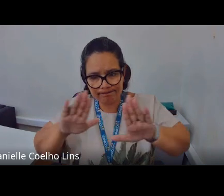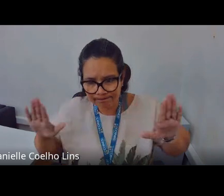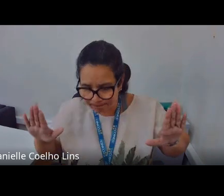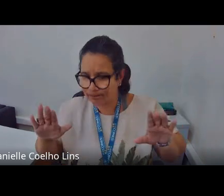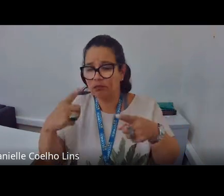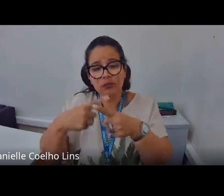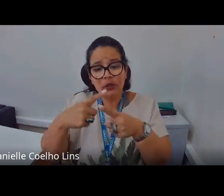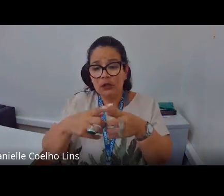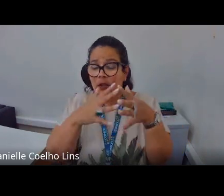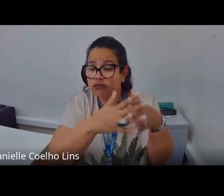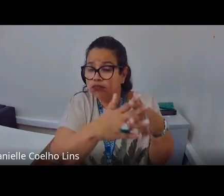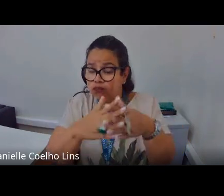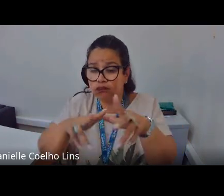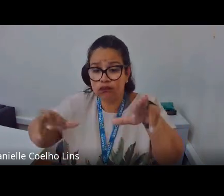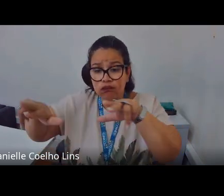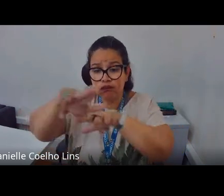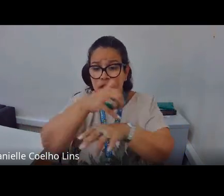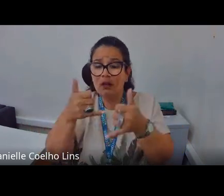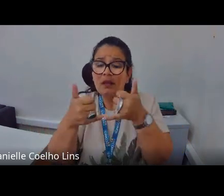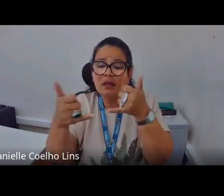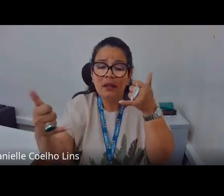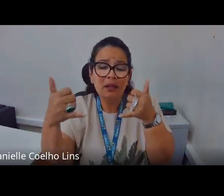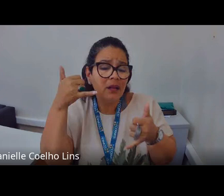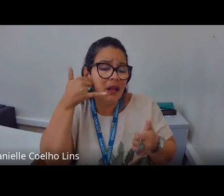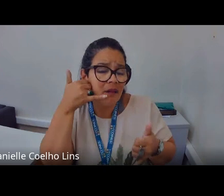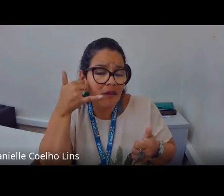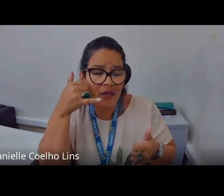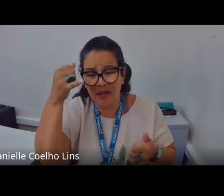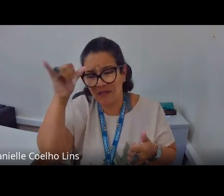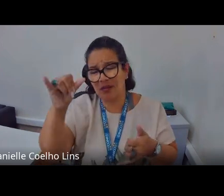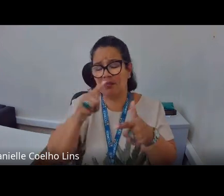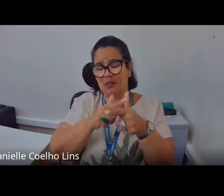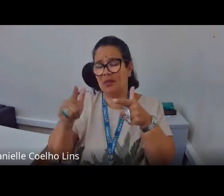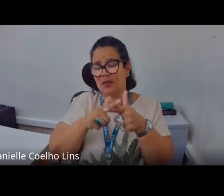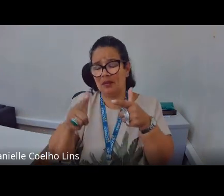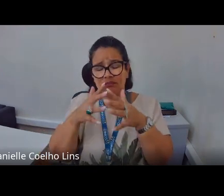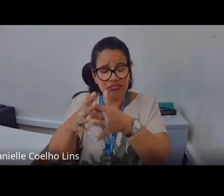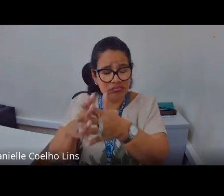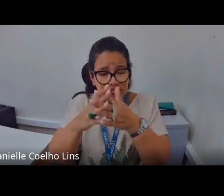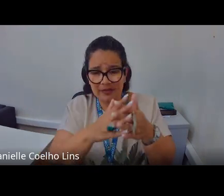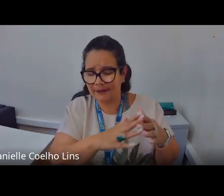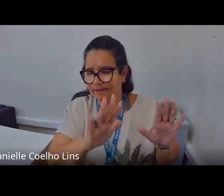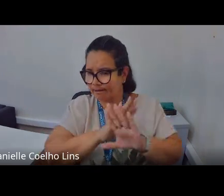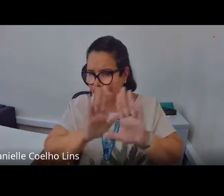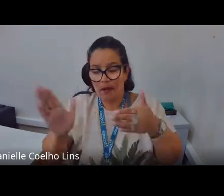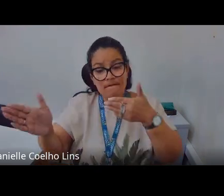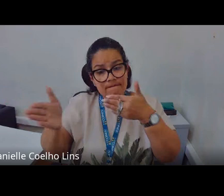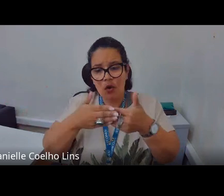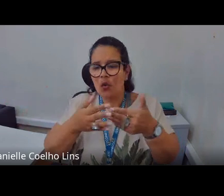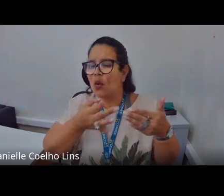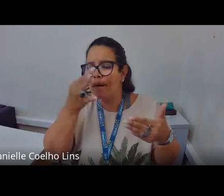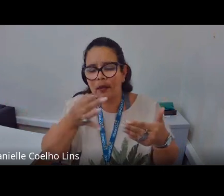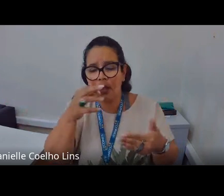a gente não vai ter mais abertura de chat, né? Porque assim evita a gente ter confusões.